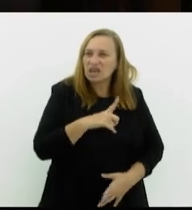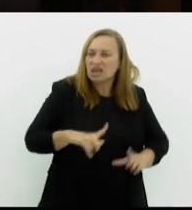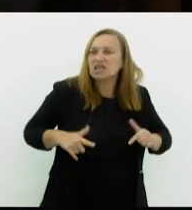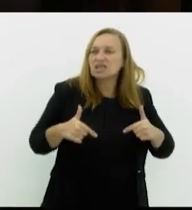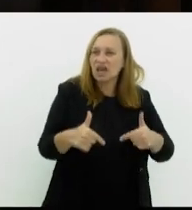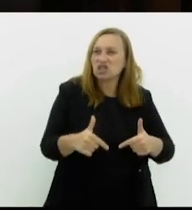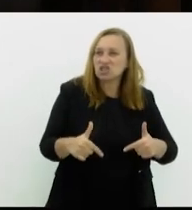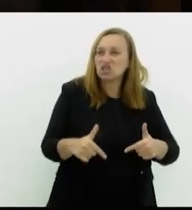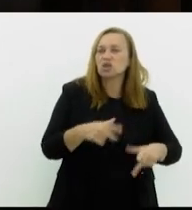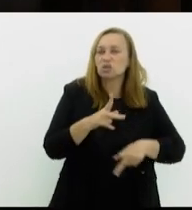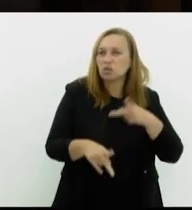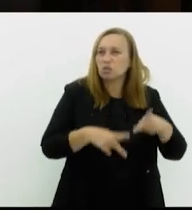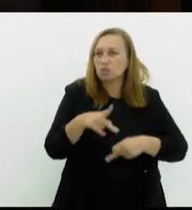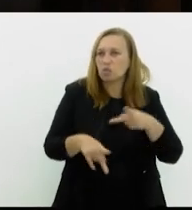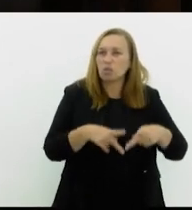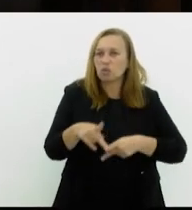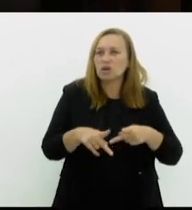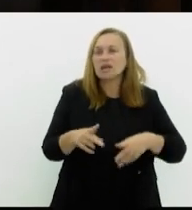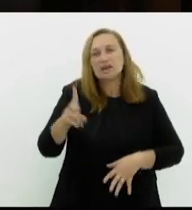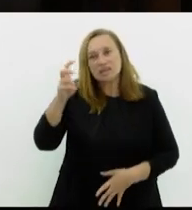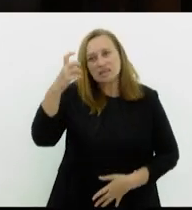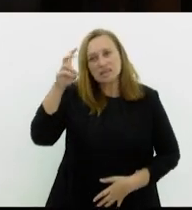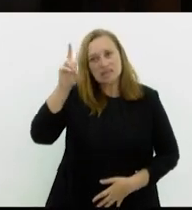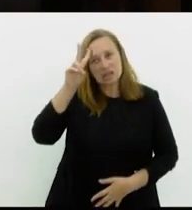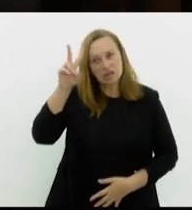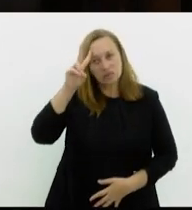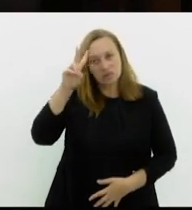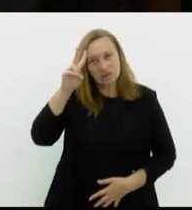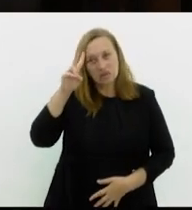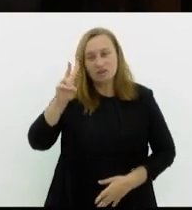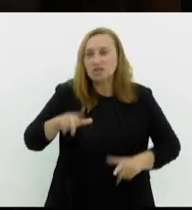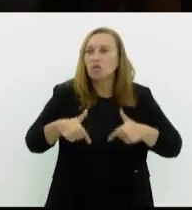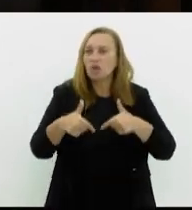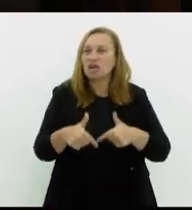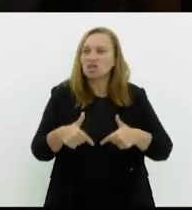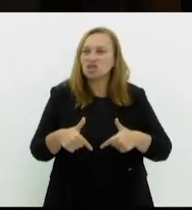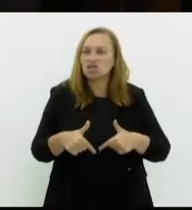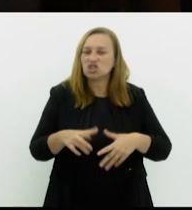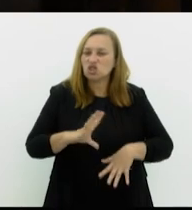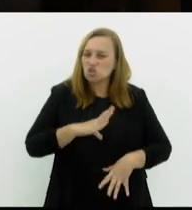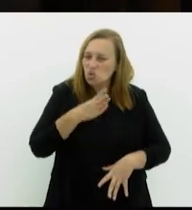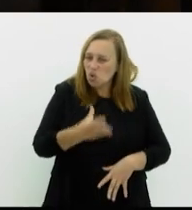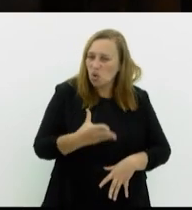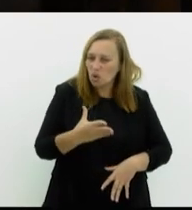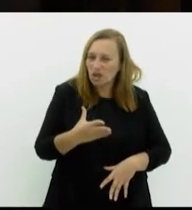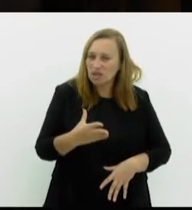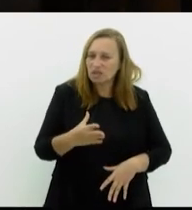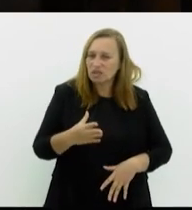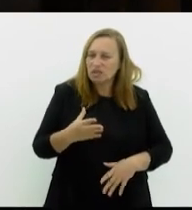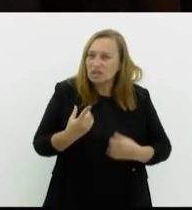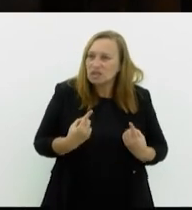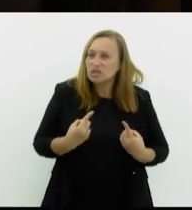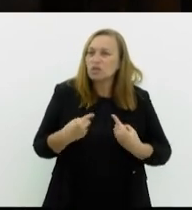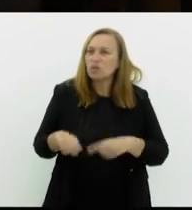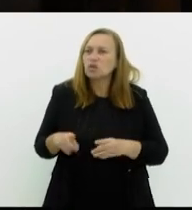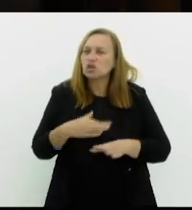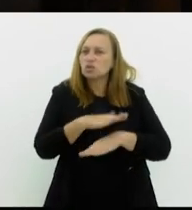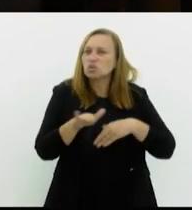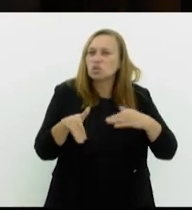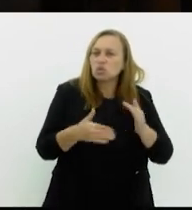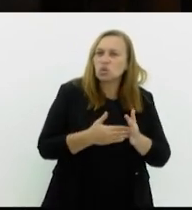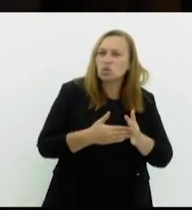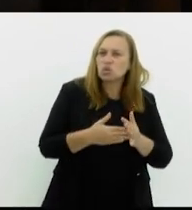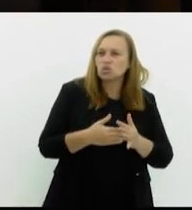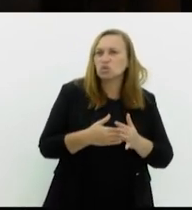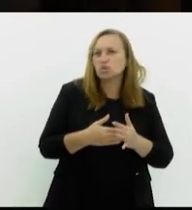que a população fez na segunda-feira será um ato de coragem para a gente enfrentar tudo